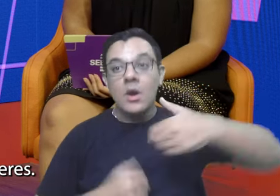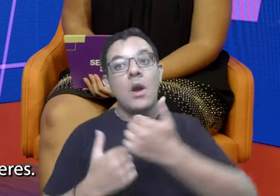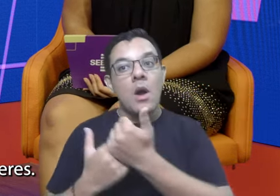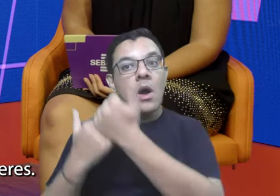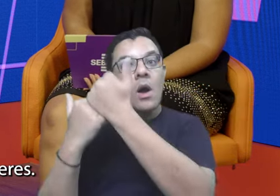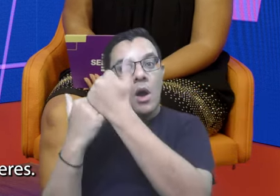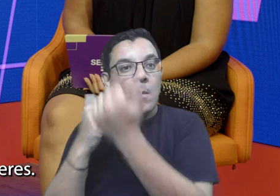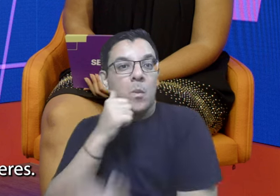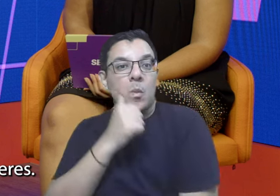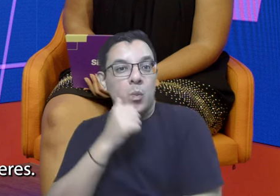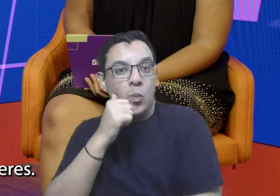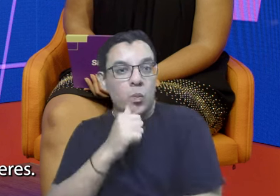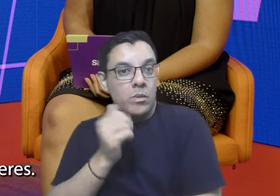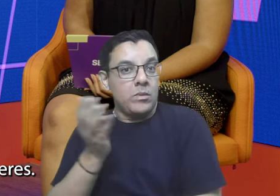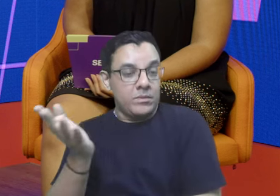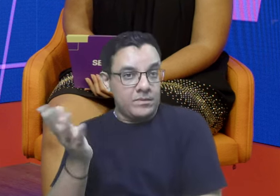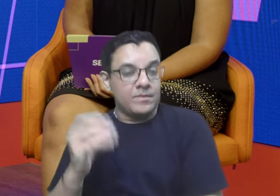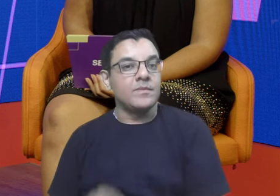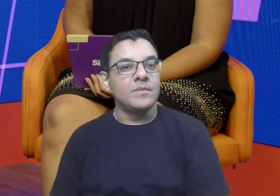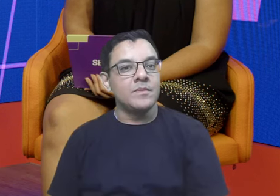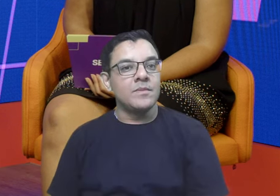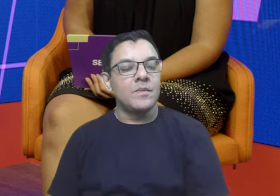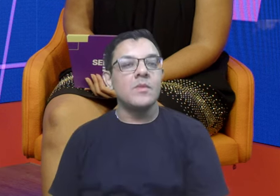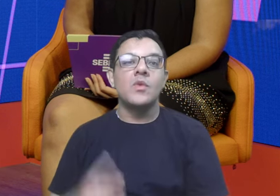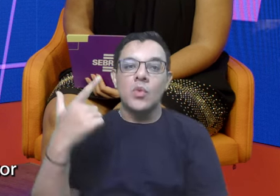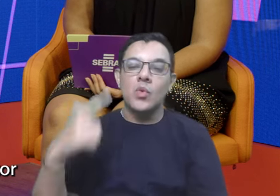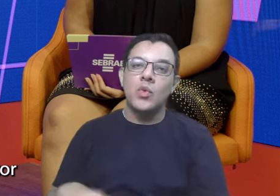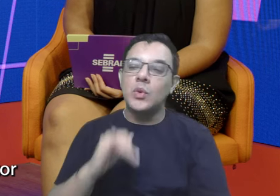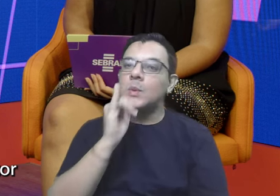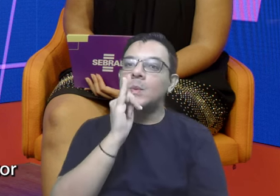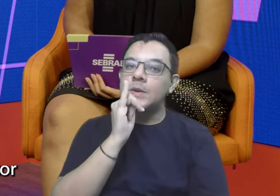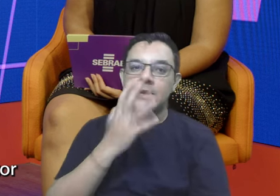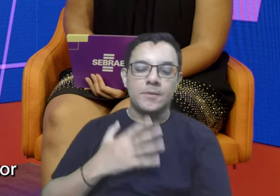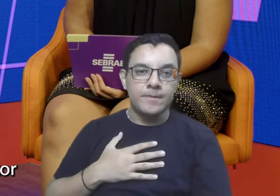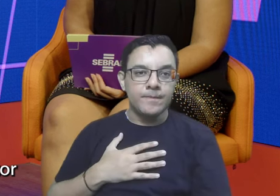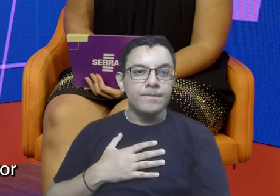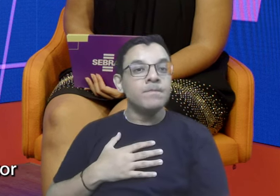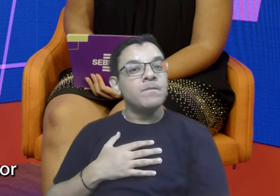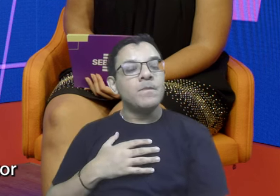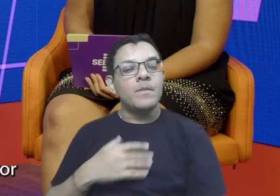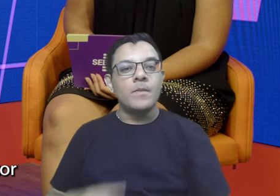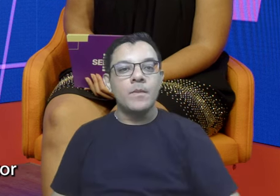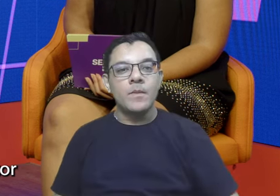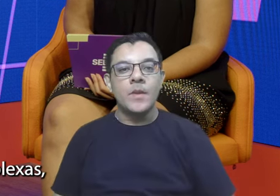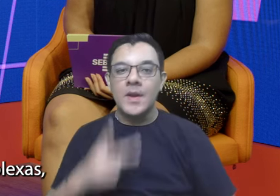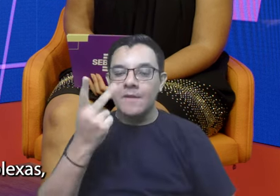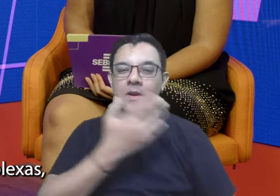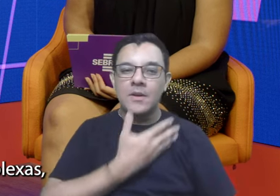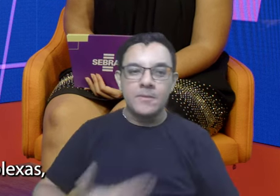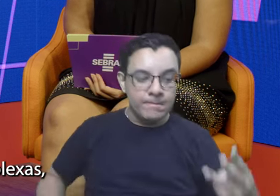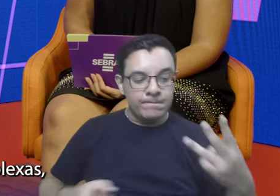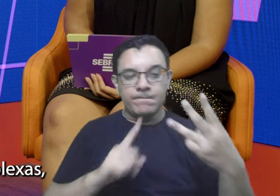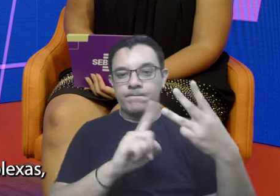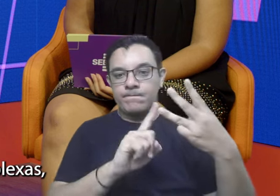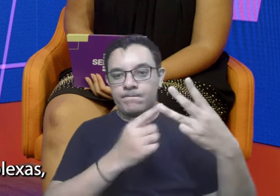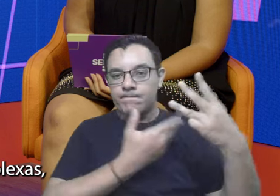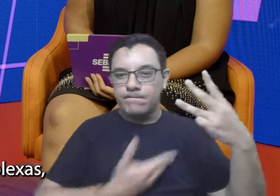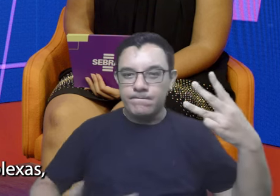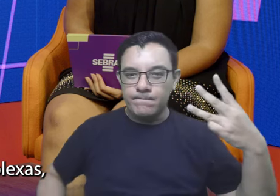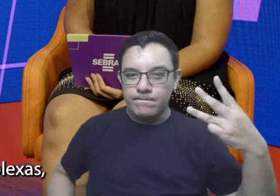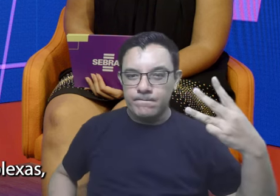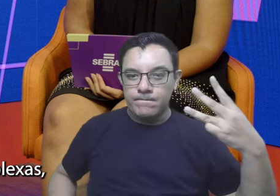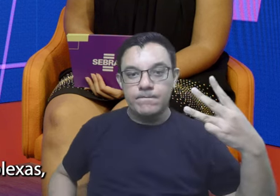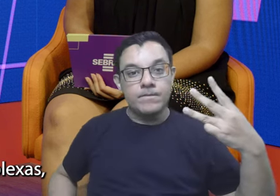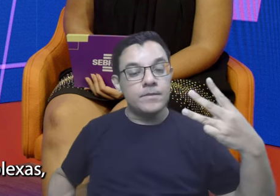suporte né às mulheres nós temos no setor quando a gente fala no setor público nós temos